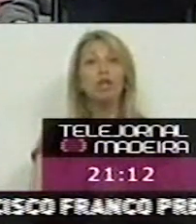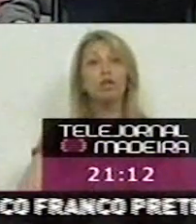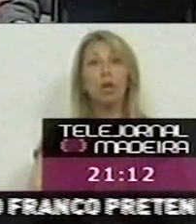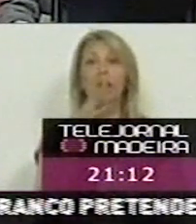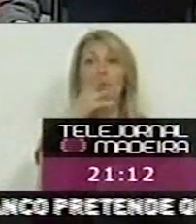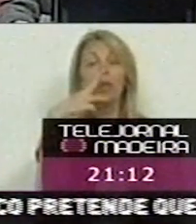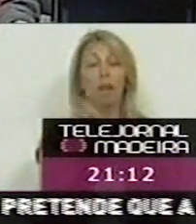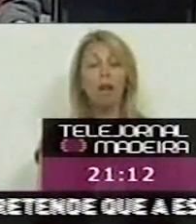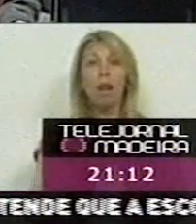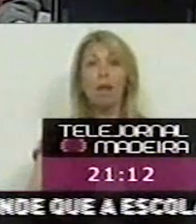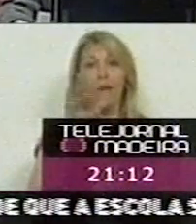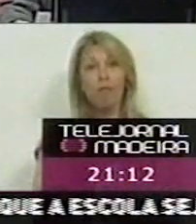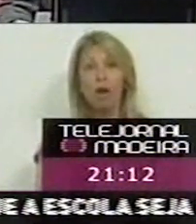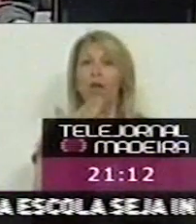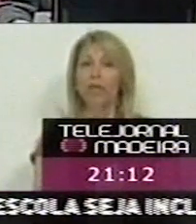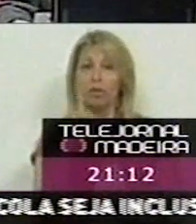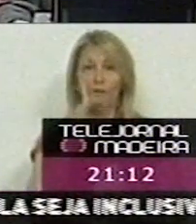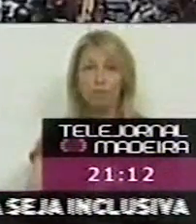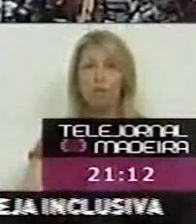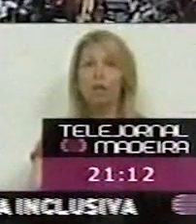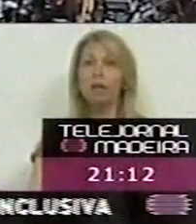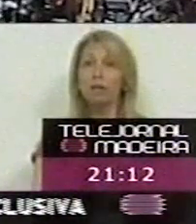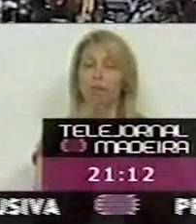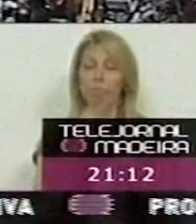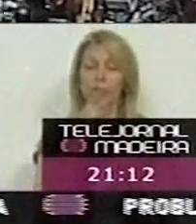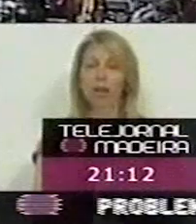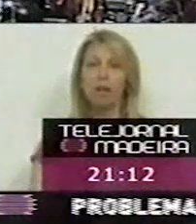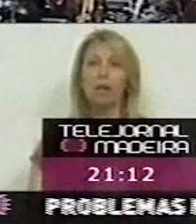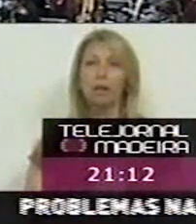leia este voto. Faz favor, senhora deputada.